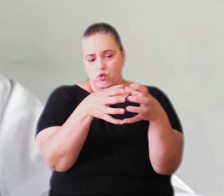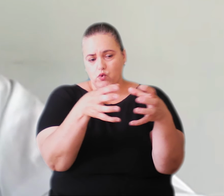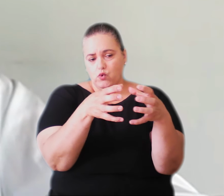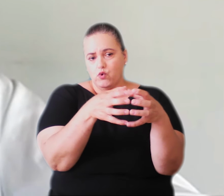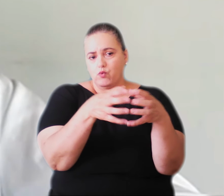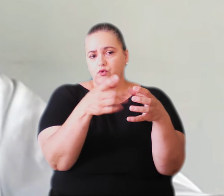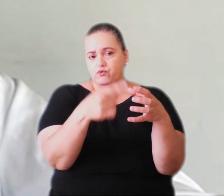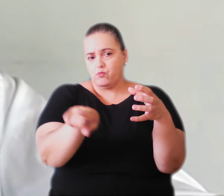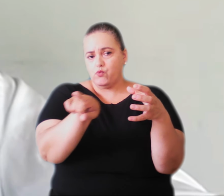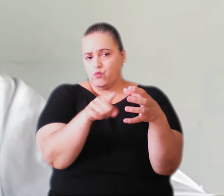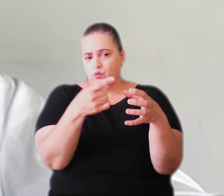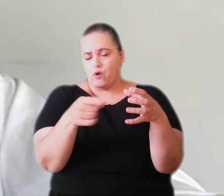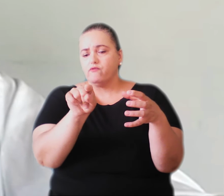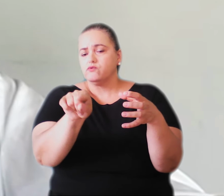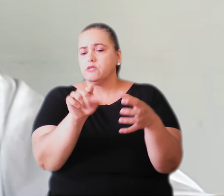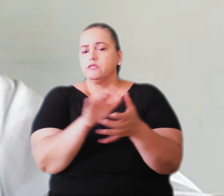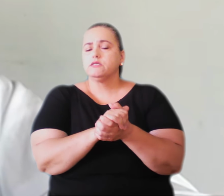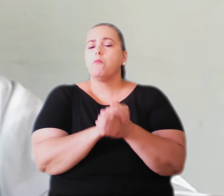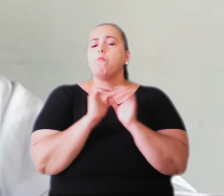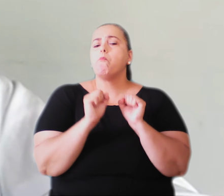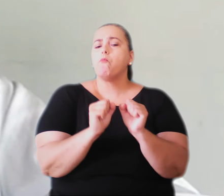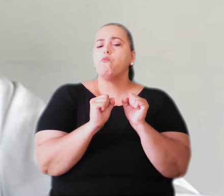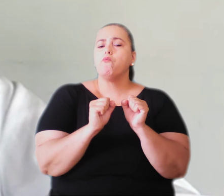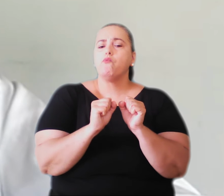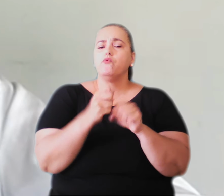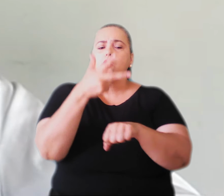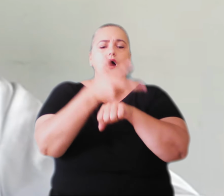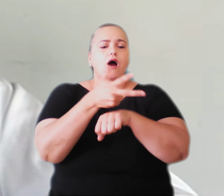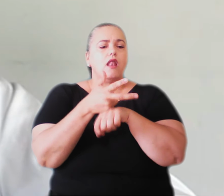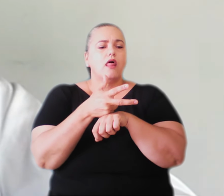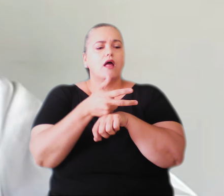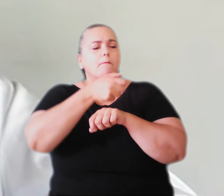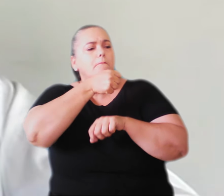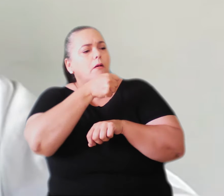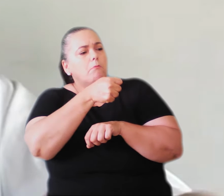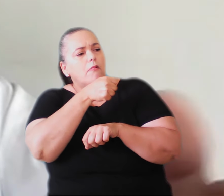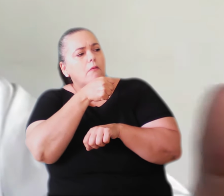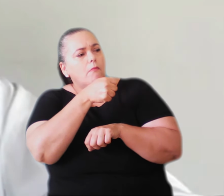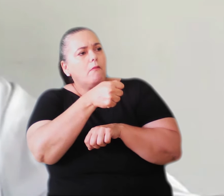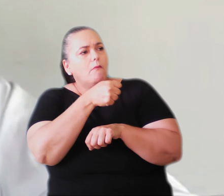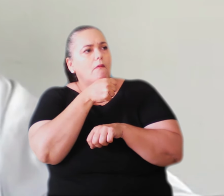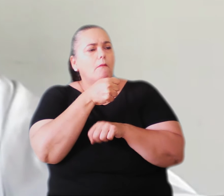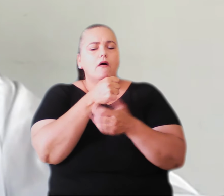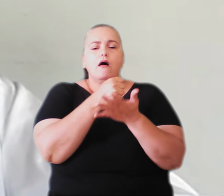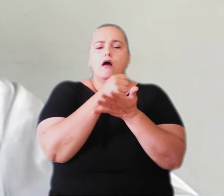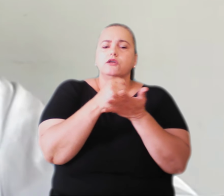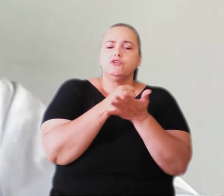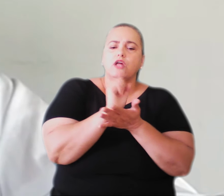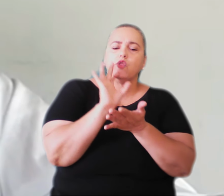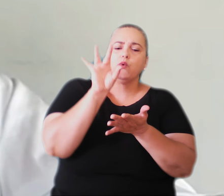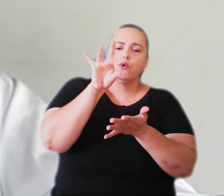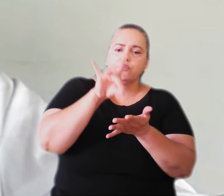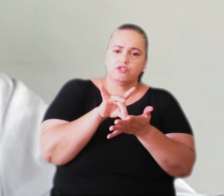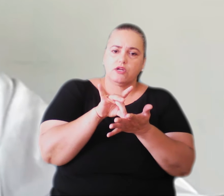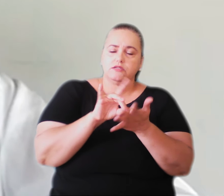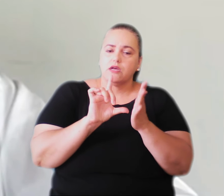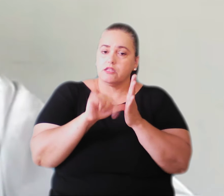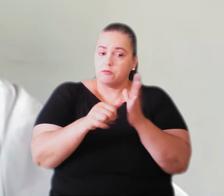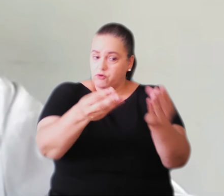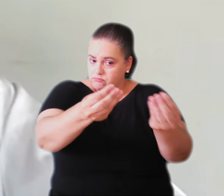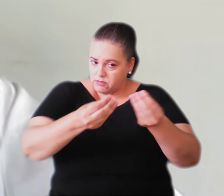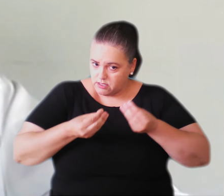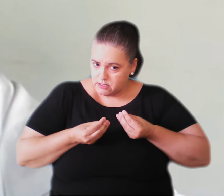de vocês, né? Poderia gravar os áudios mais ou menos em cima dos originais e depois nos